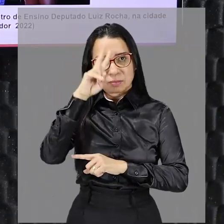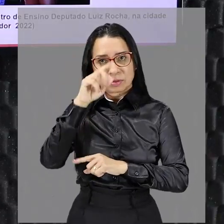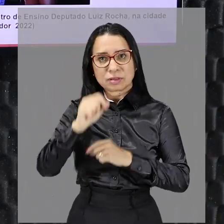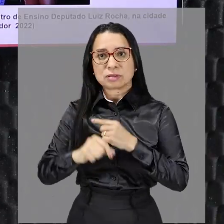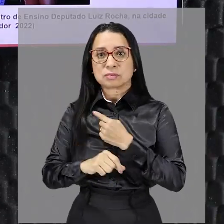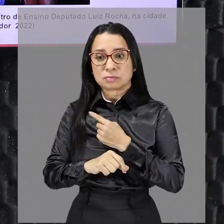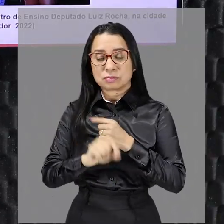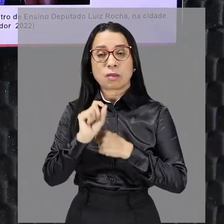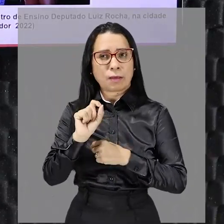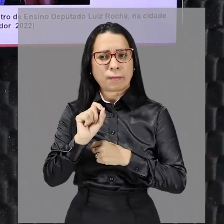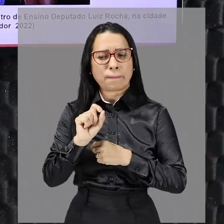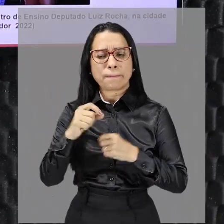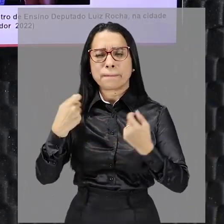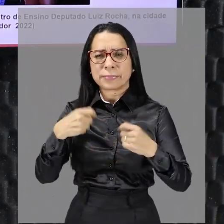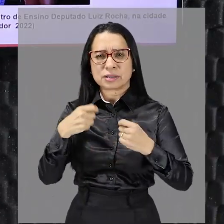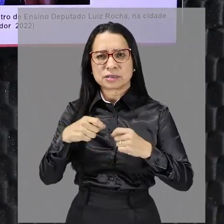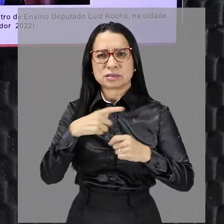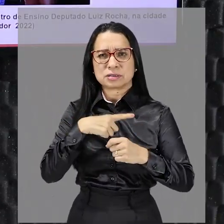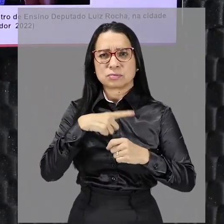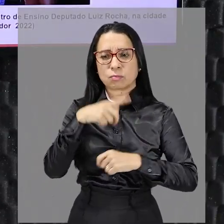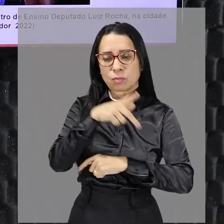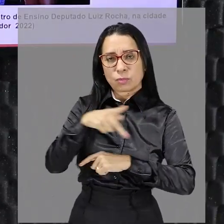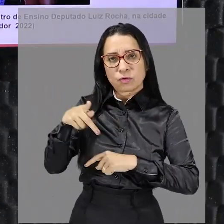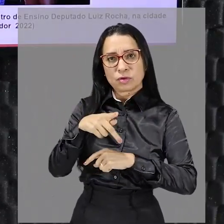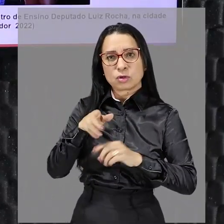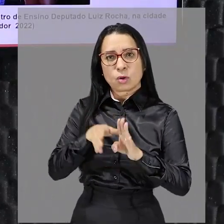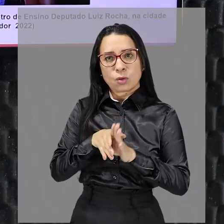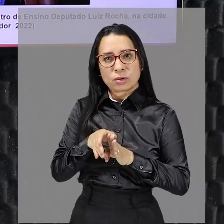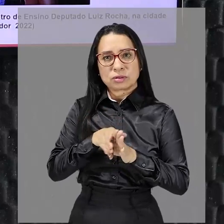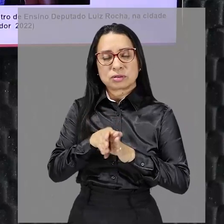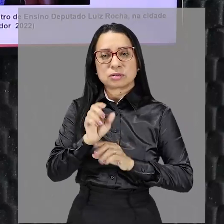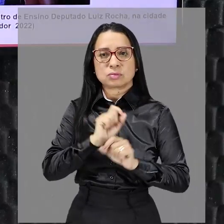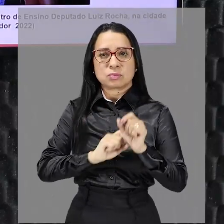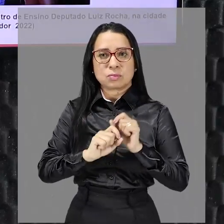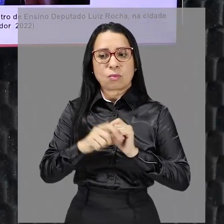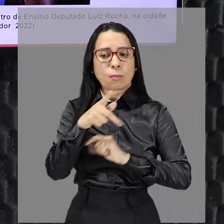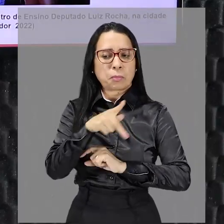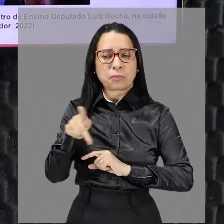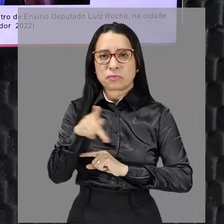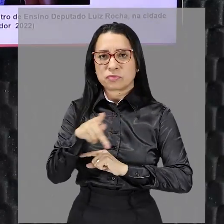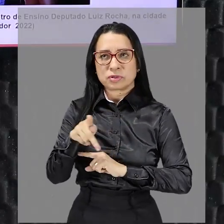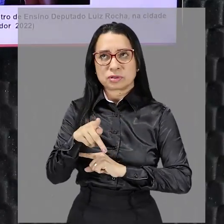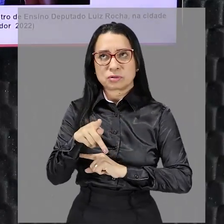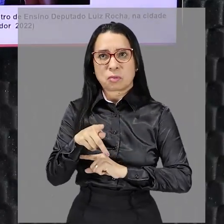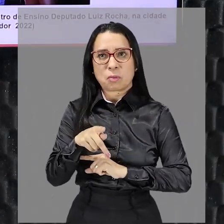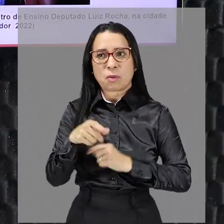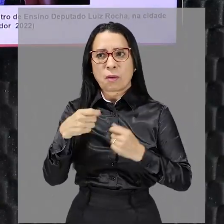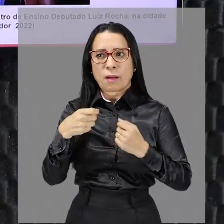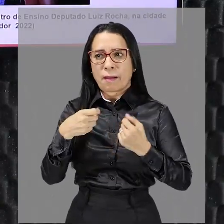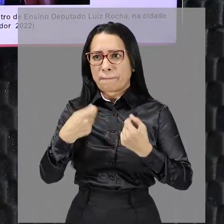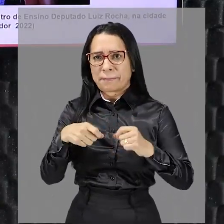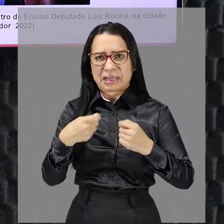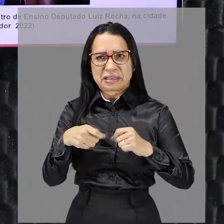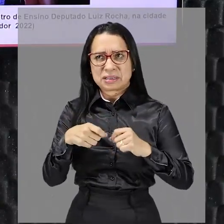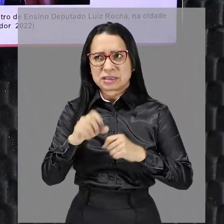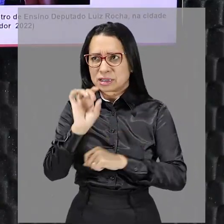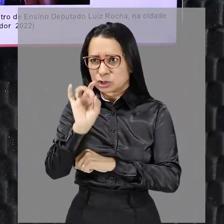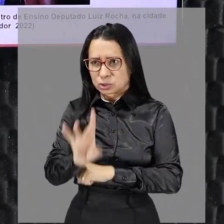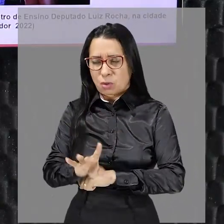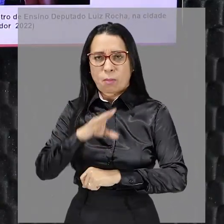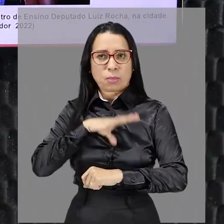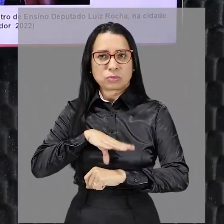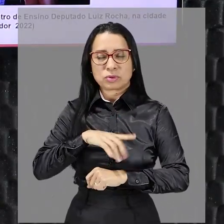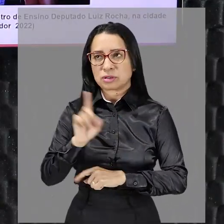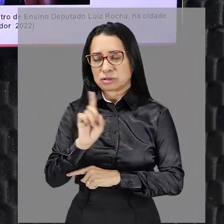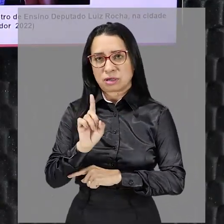necessitam ter um professor orientador. E este professor não necessariamente tem que ser de língua portuguesa. Ele pode ser de